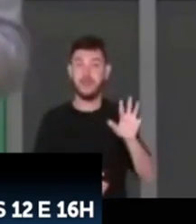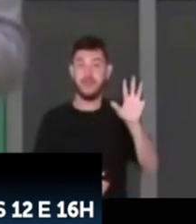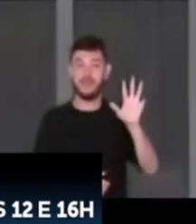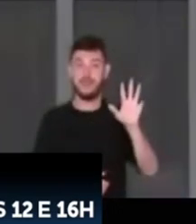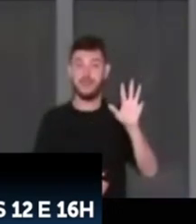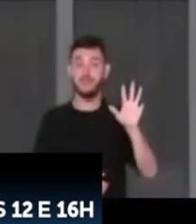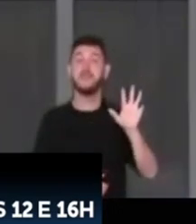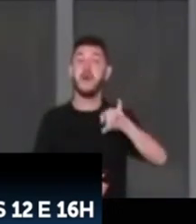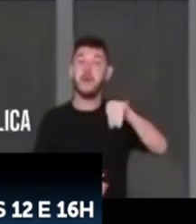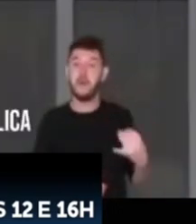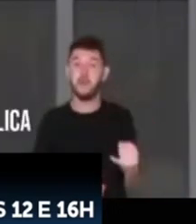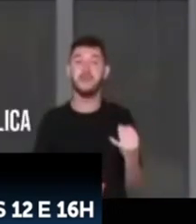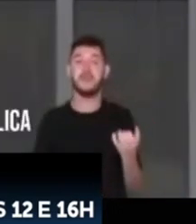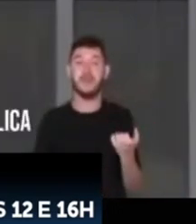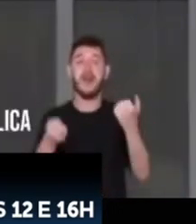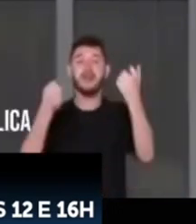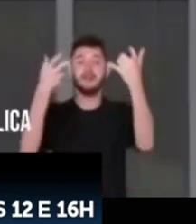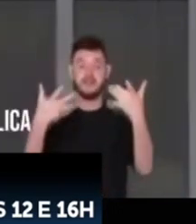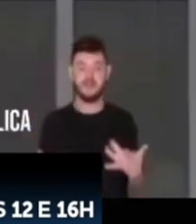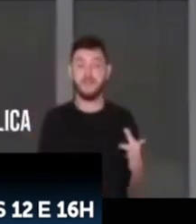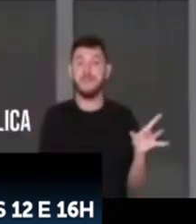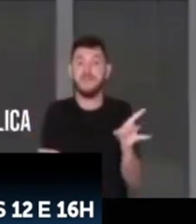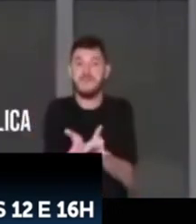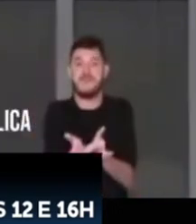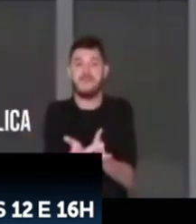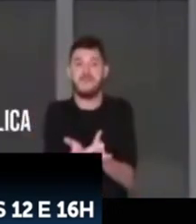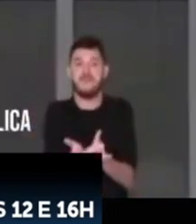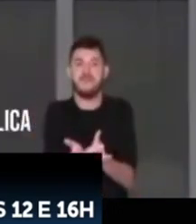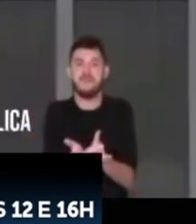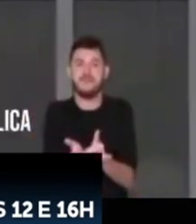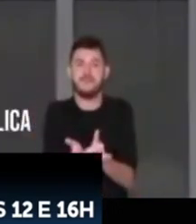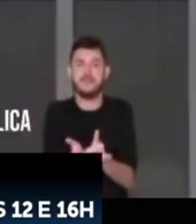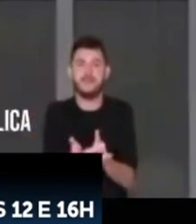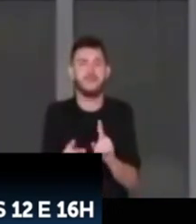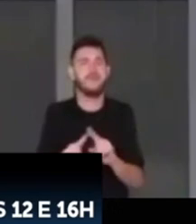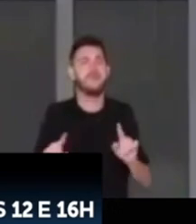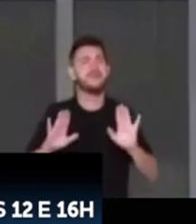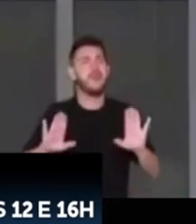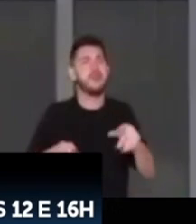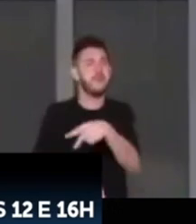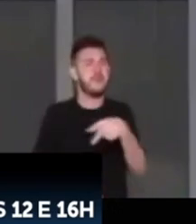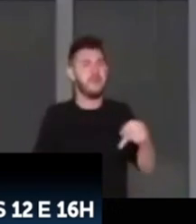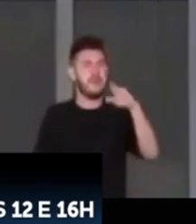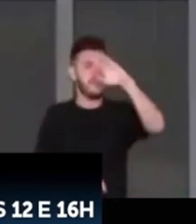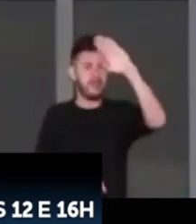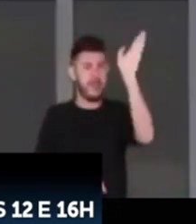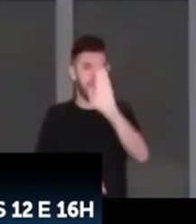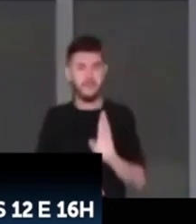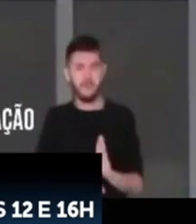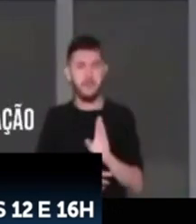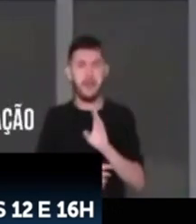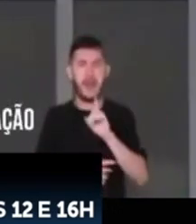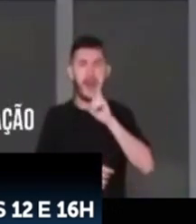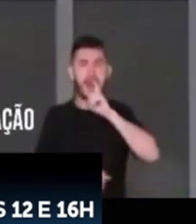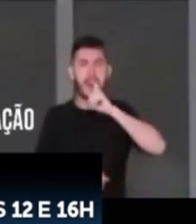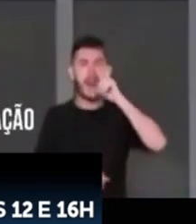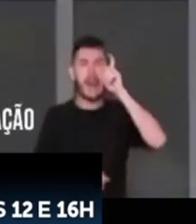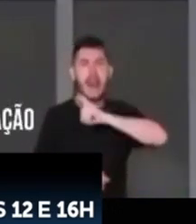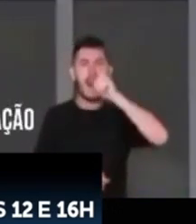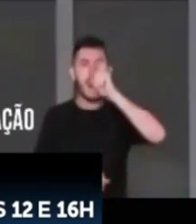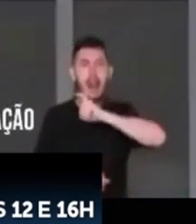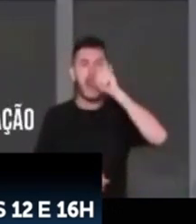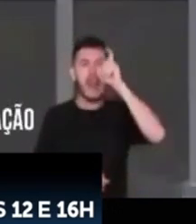a verdade. O que não dá é para o presidente da República mentir à nação e para